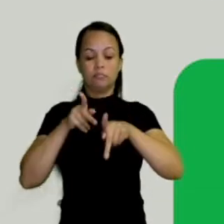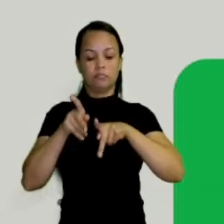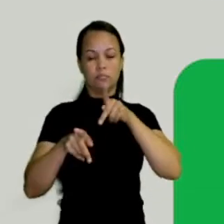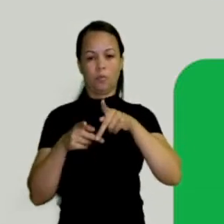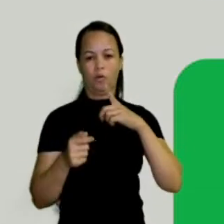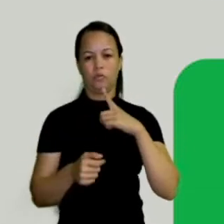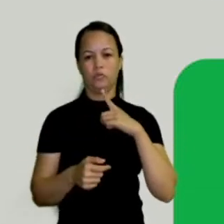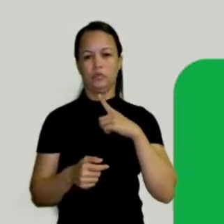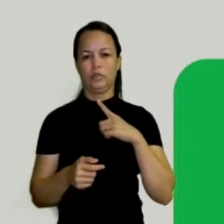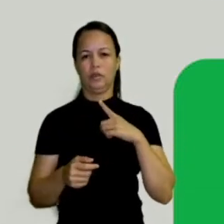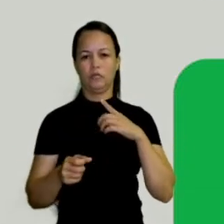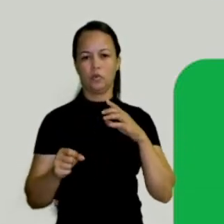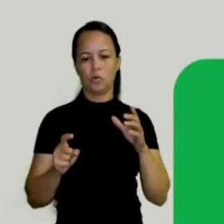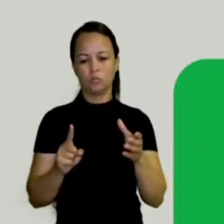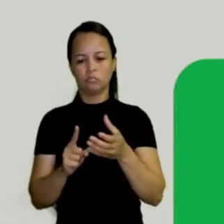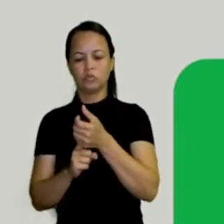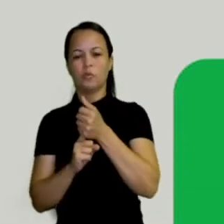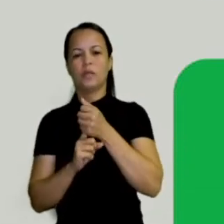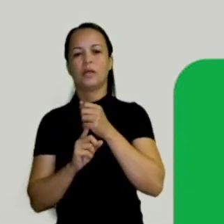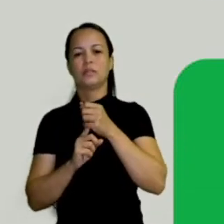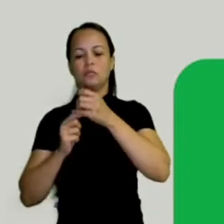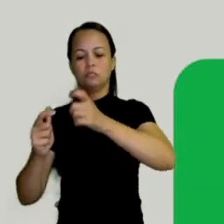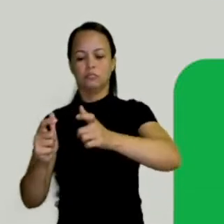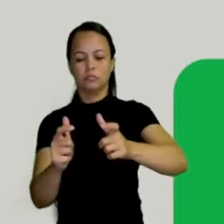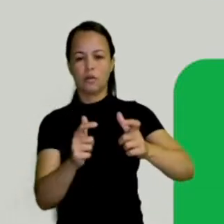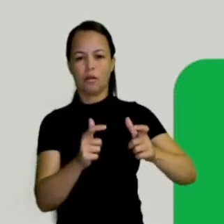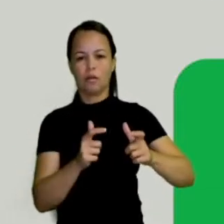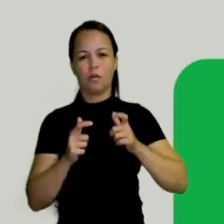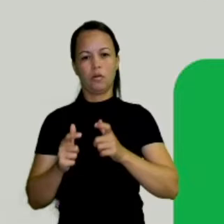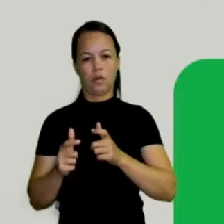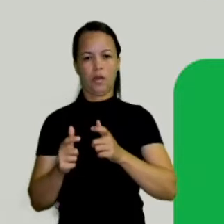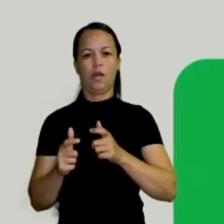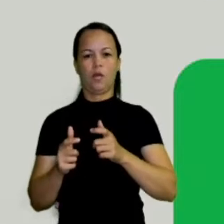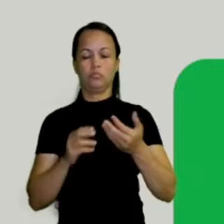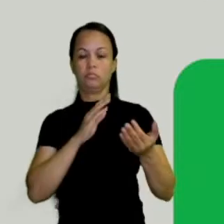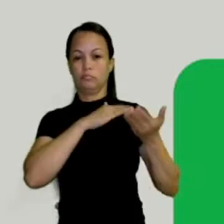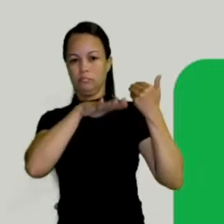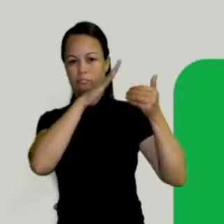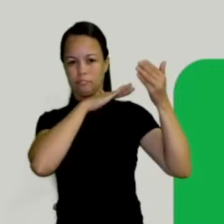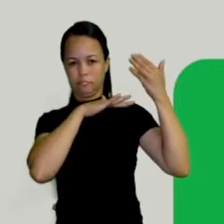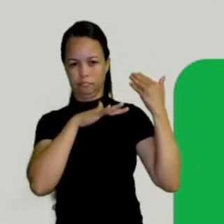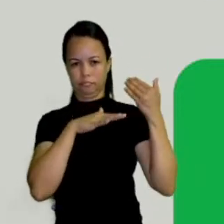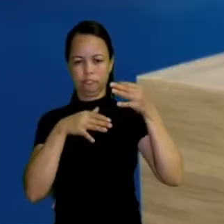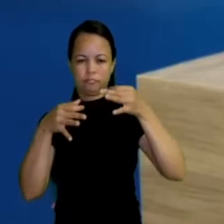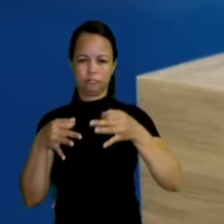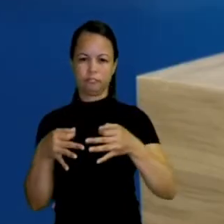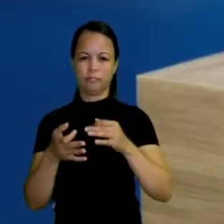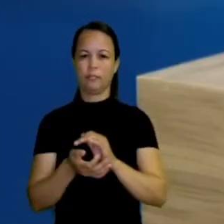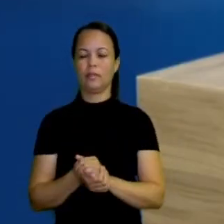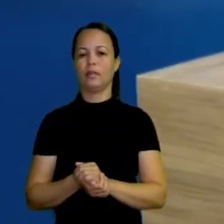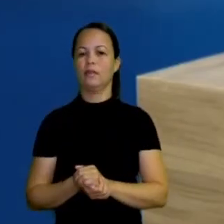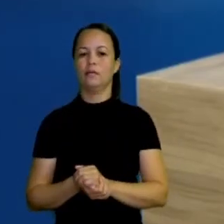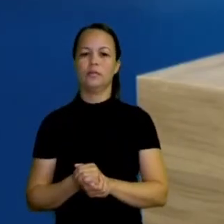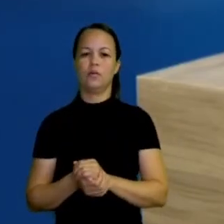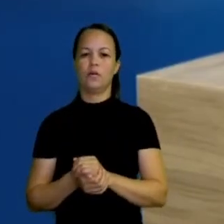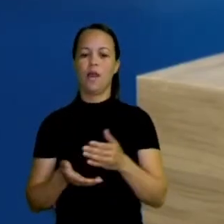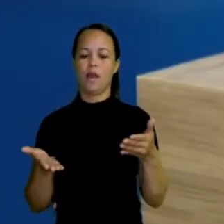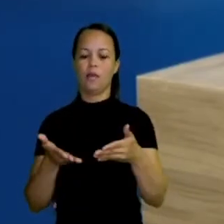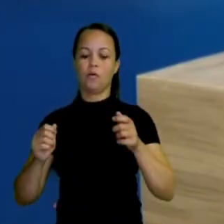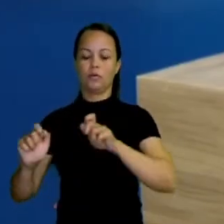de dominação sobre tal local naquela época, tá certo? Então, vamos ao próximo slide que a gente vai